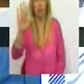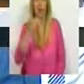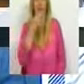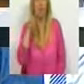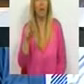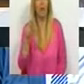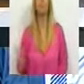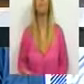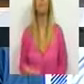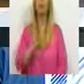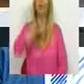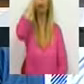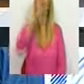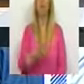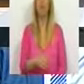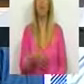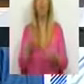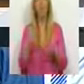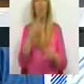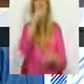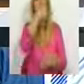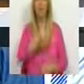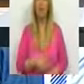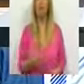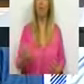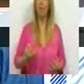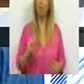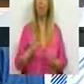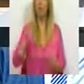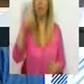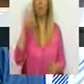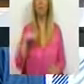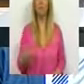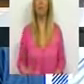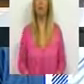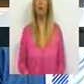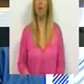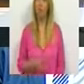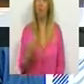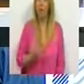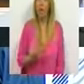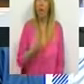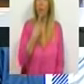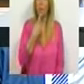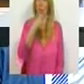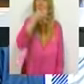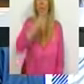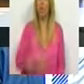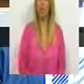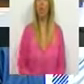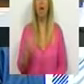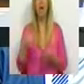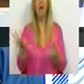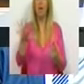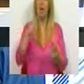Ministro, é muito triste aquilo que está a acontecer a Portugal. É mesmo muito triste. É um retrato mesmo muito mau. Alguns